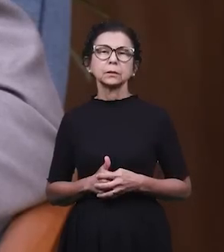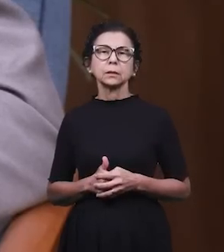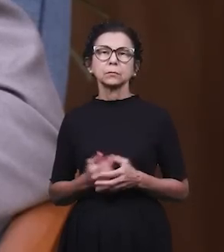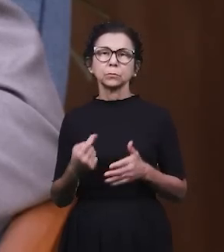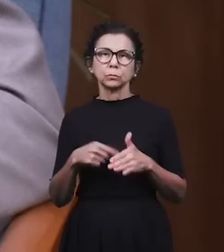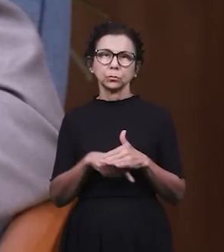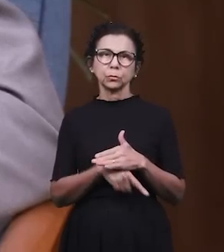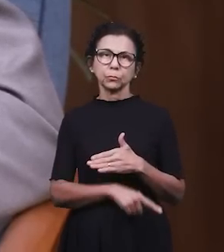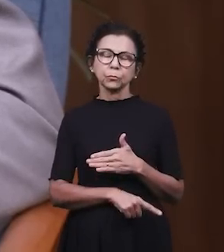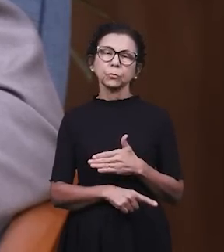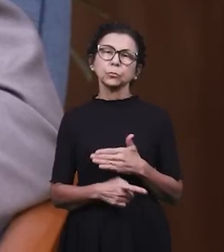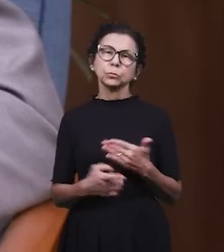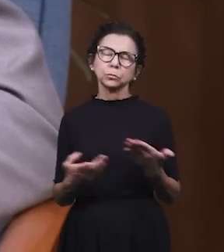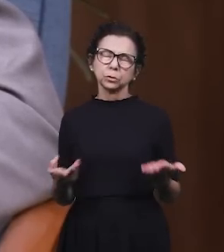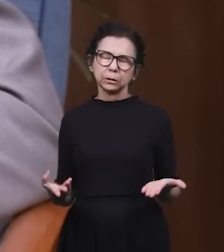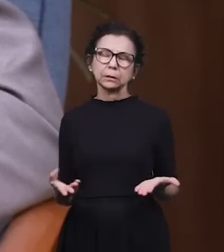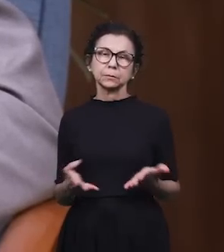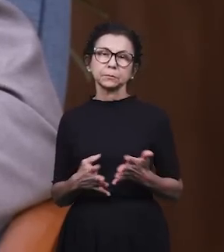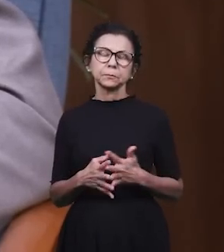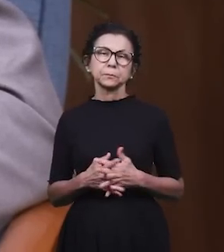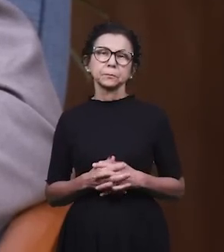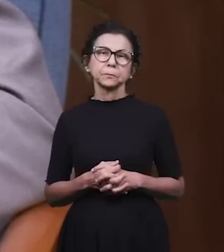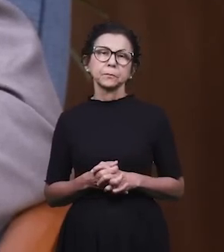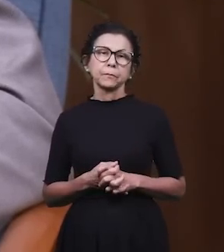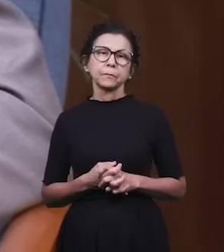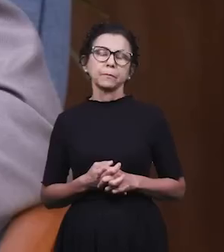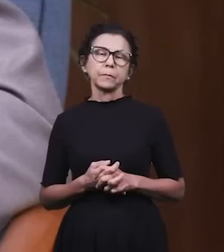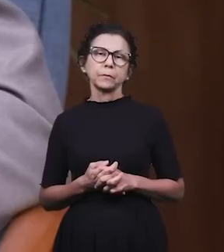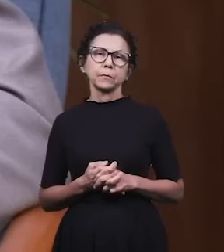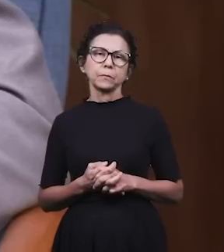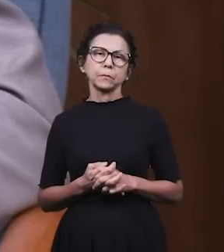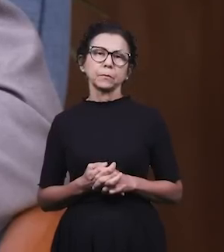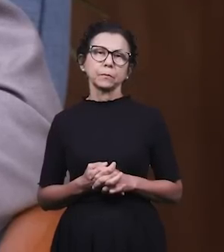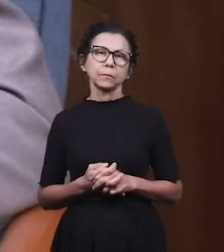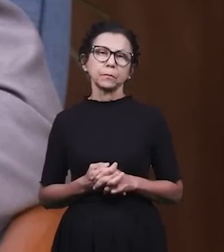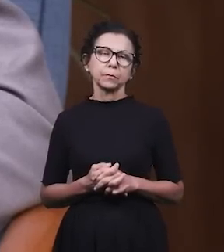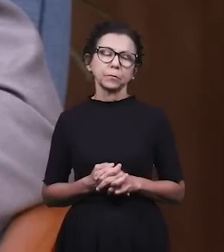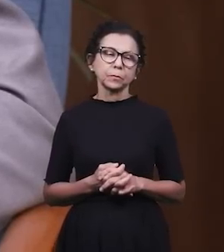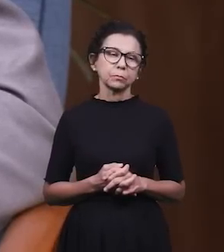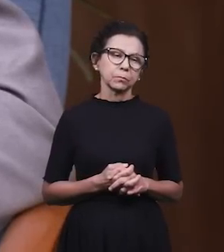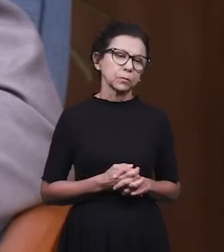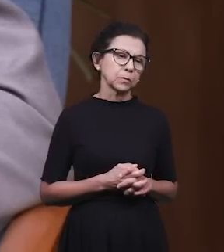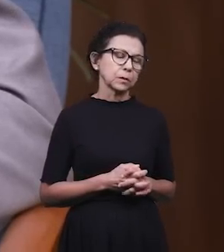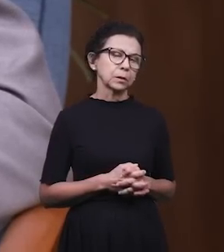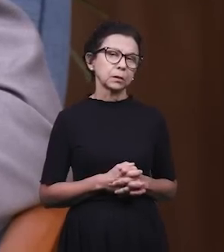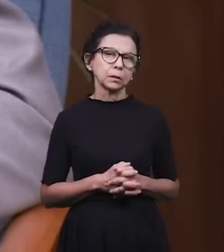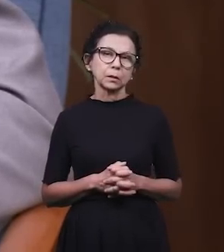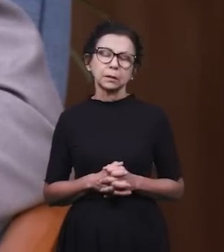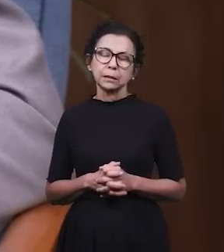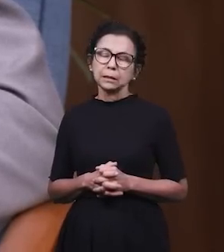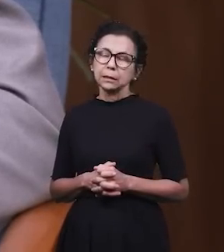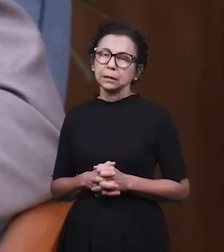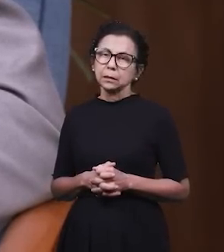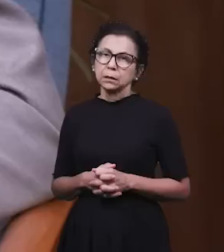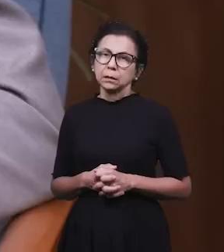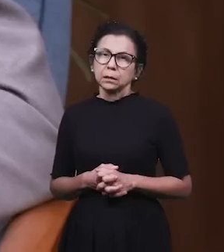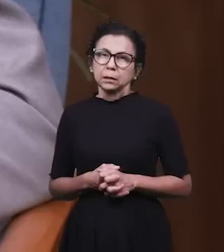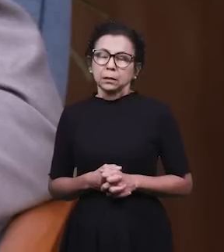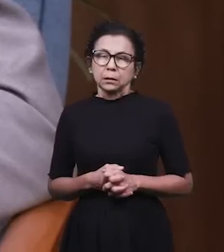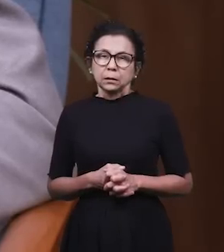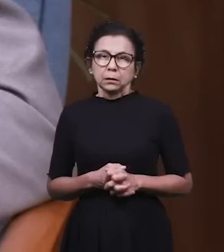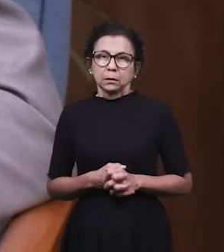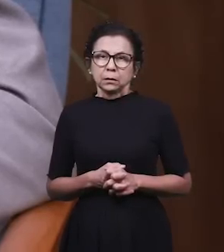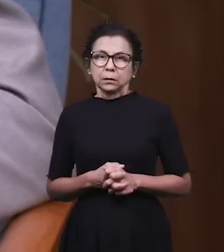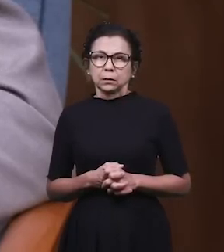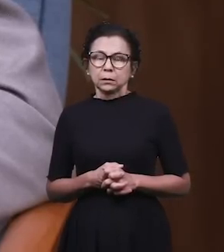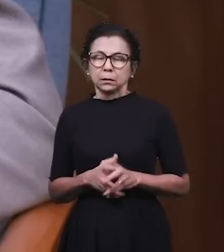Você tem uma profundeza, uma profundidade muito grande, né, daquilo que a gente aprende. Mas quando o apóstolo